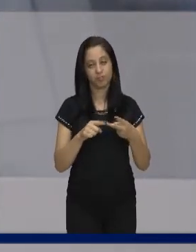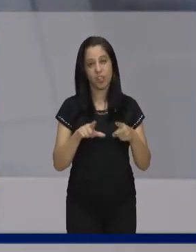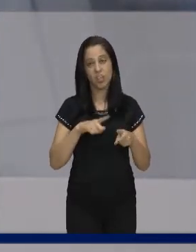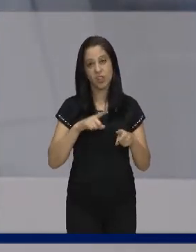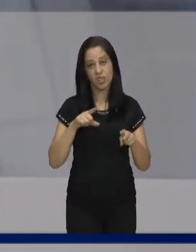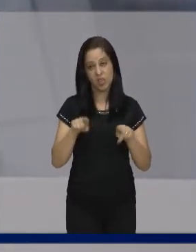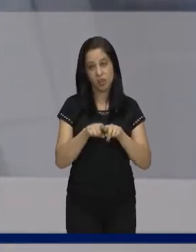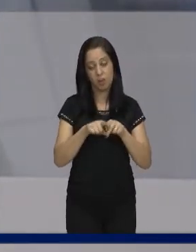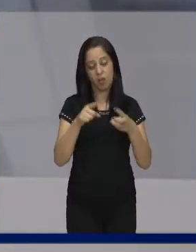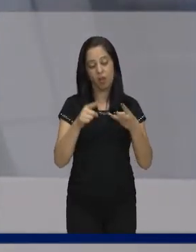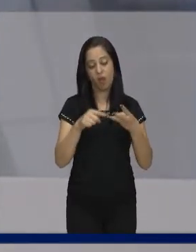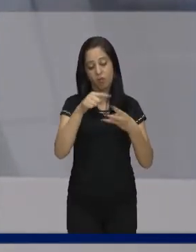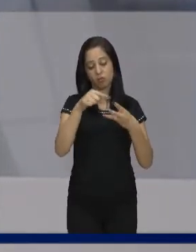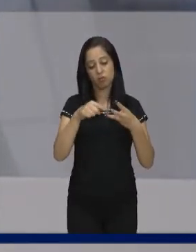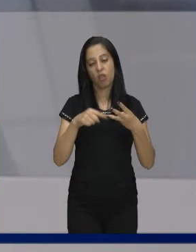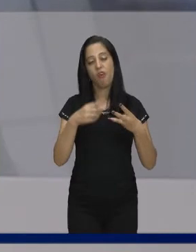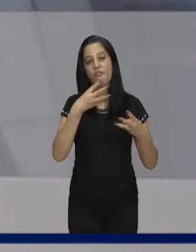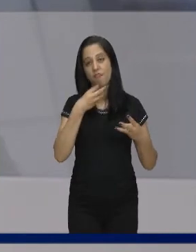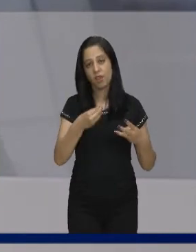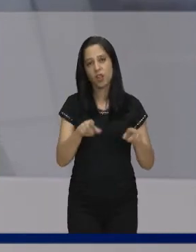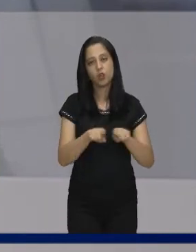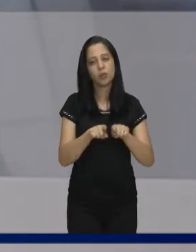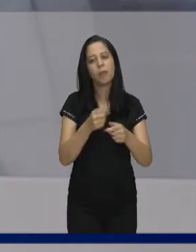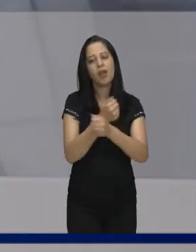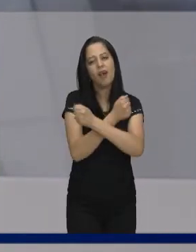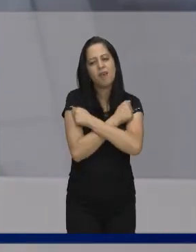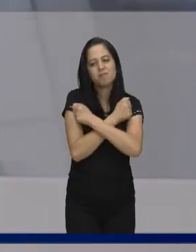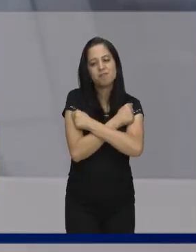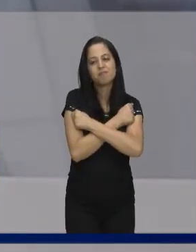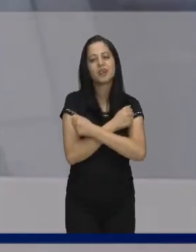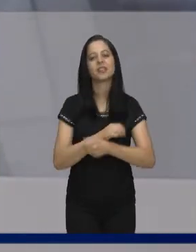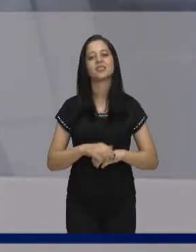Rafael. Os irmãos do Michel